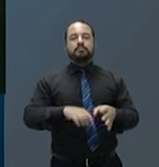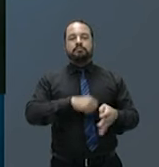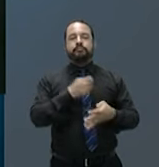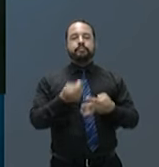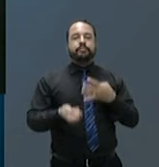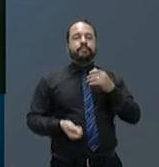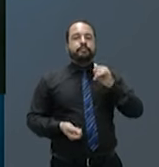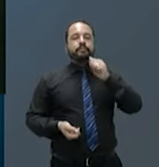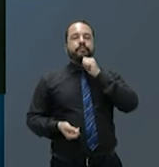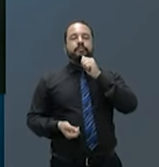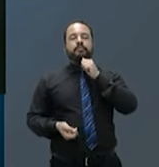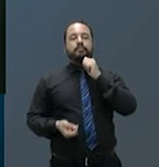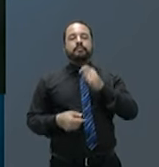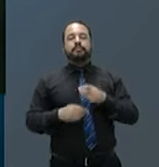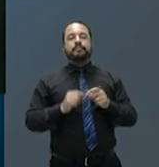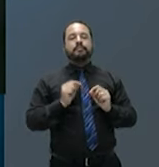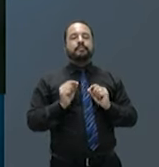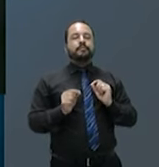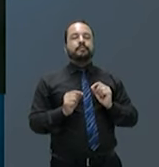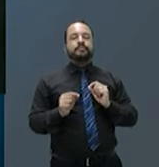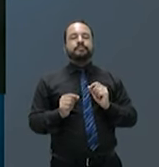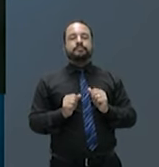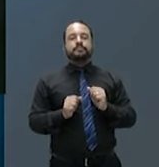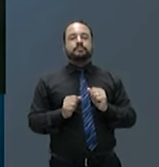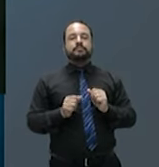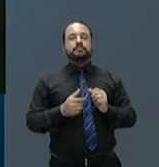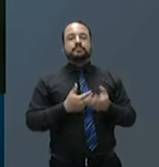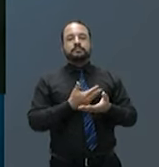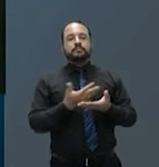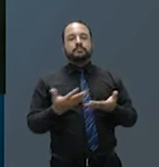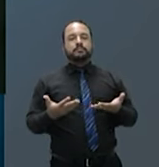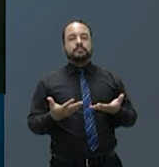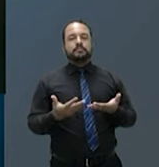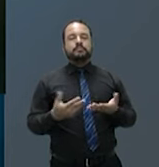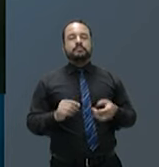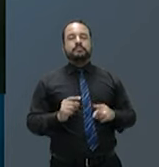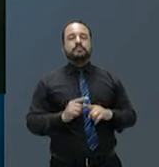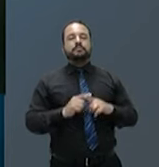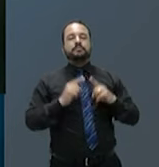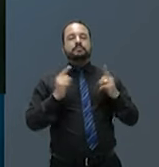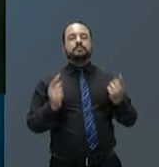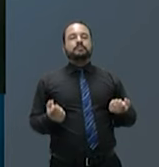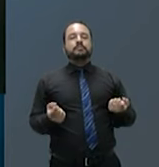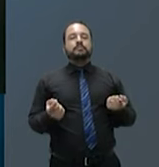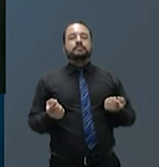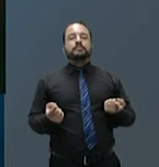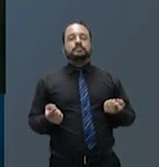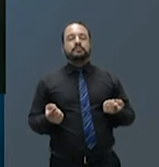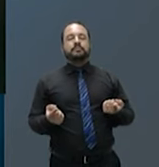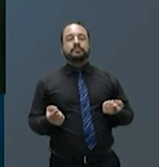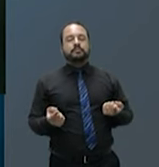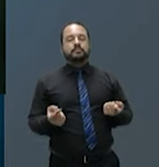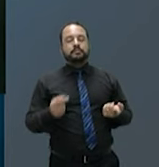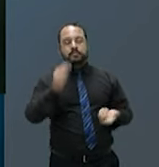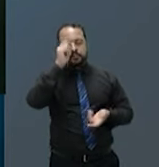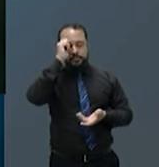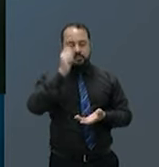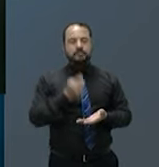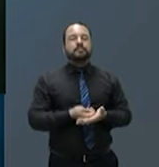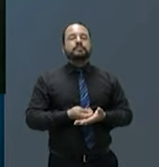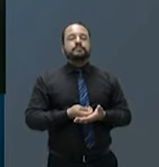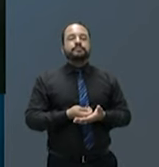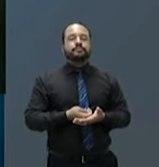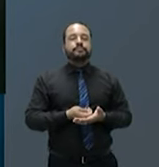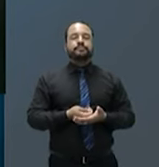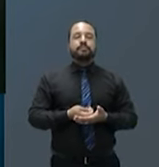promovidos em litisconsórcio. Desse modo, em se tratando de decisão amparada